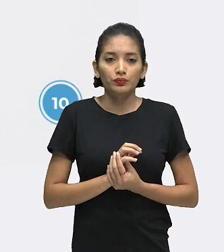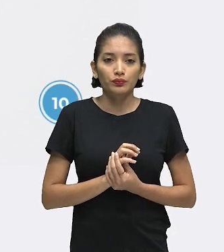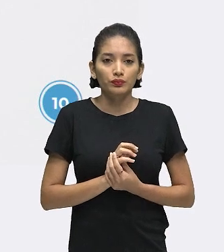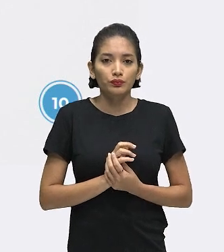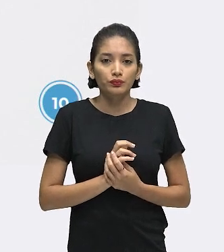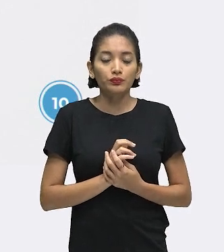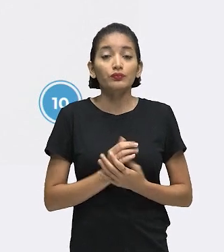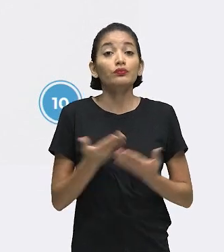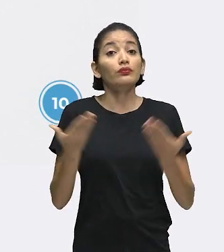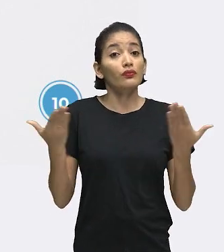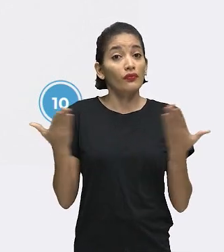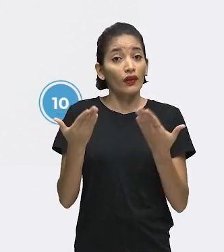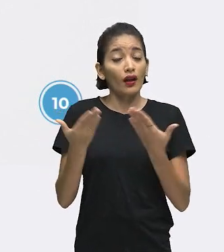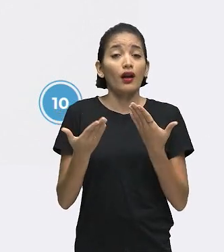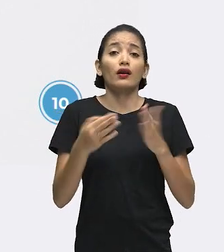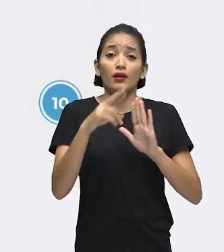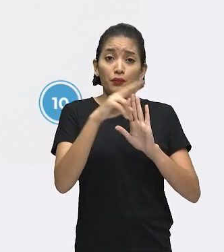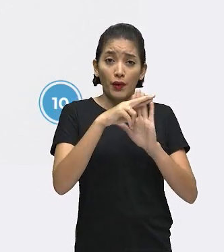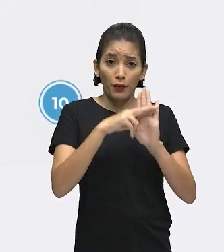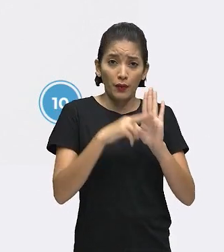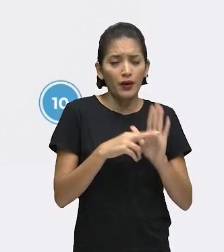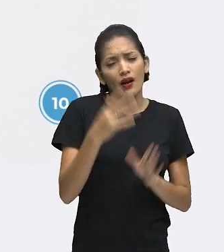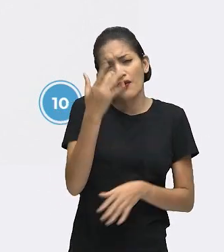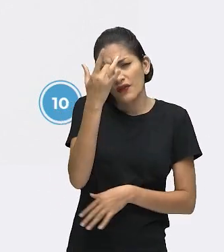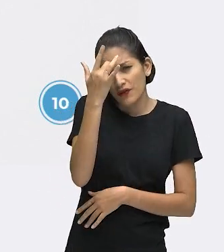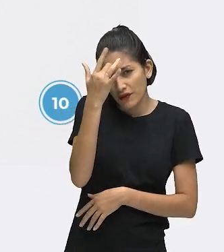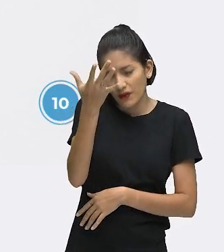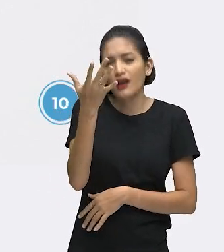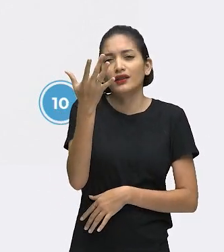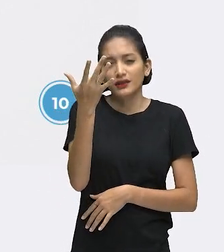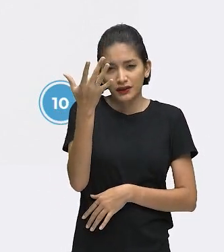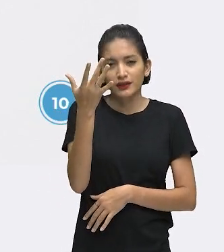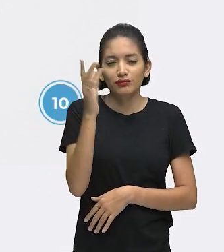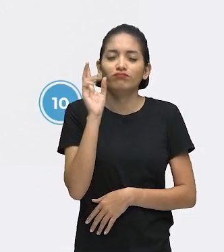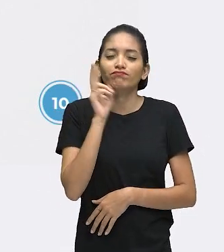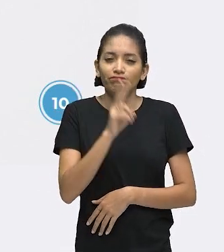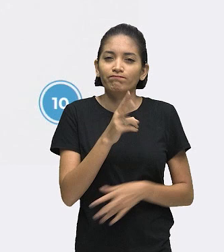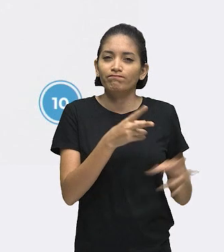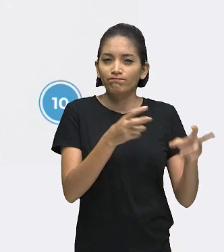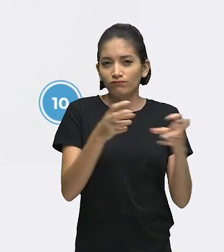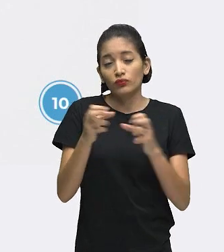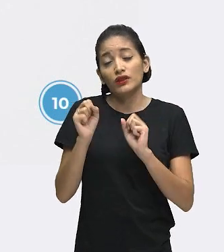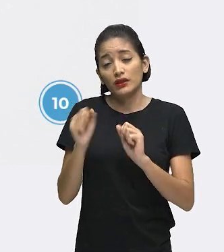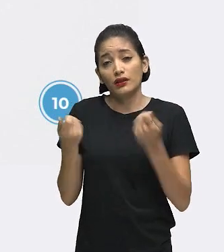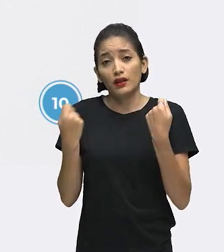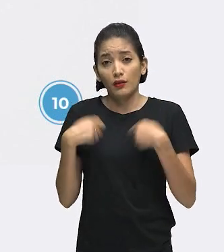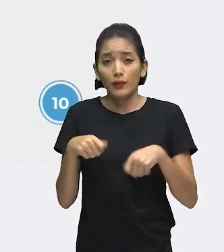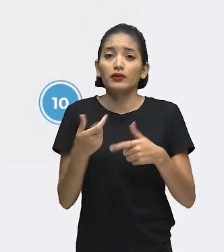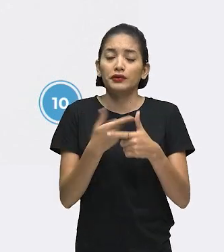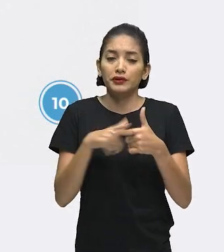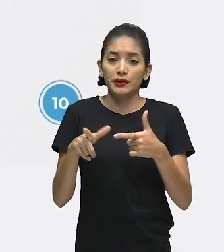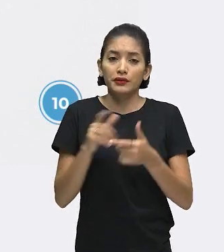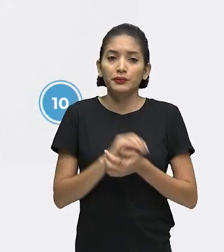Agora a gente vai para os critérios que são mais fáceis da gente ver se é divisível, que é o critério de divisão